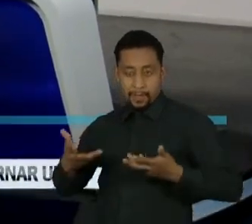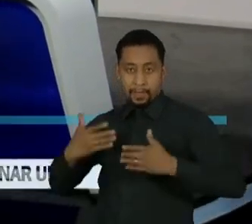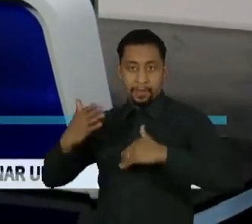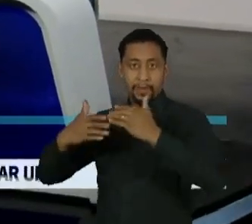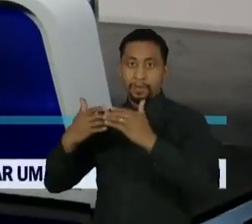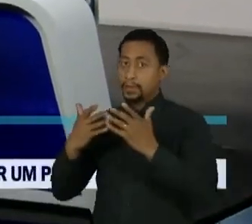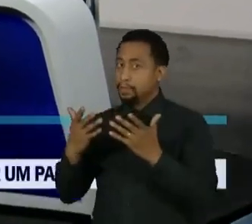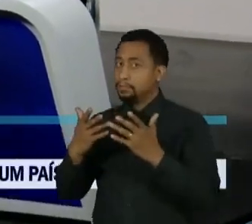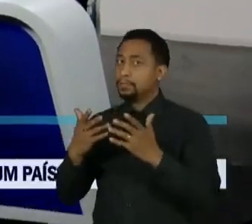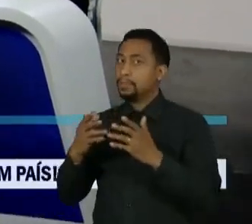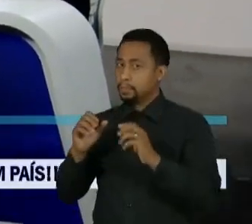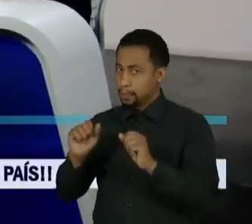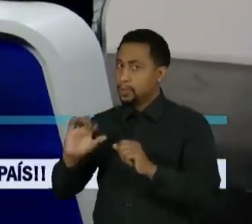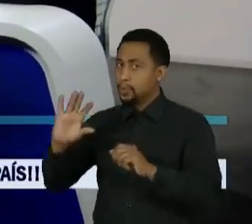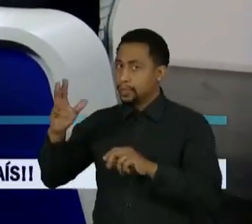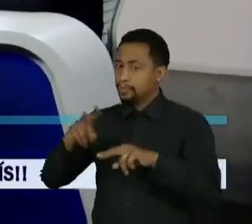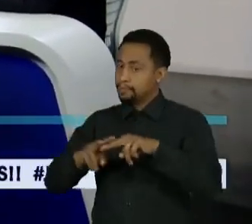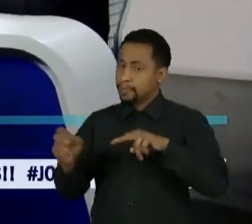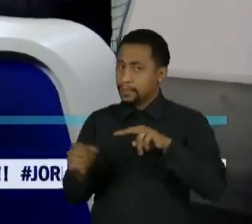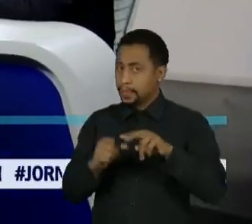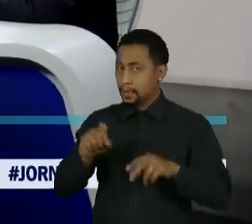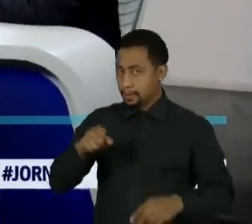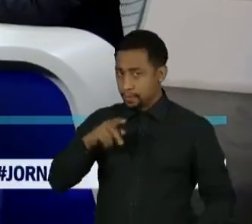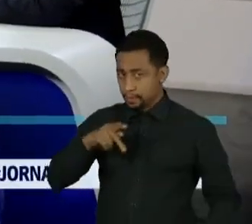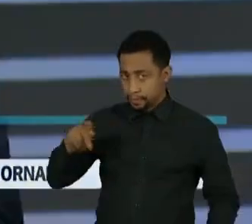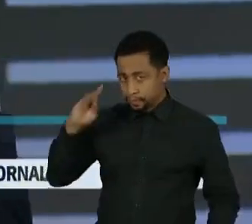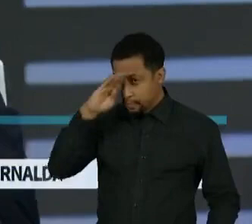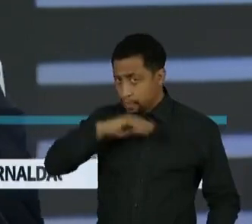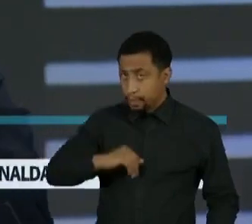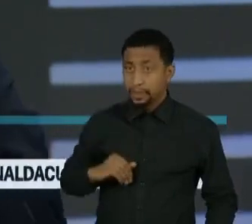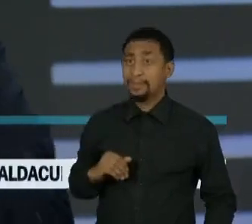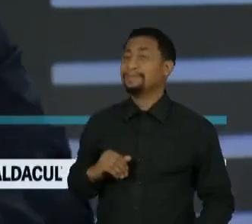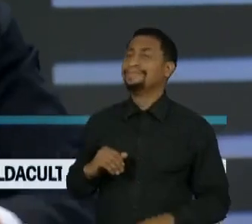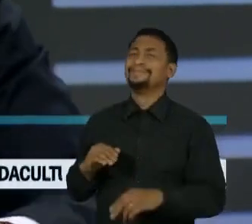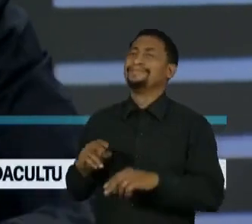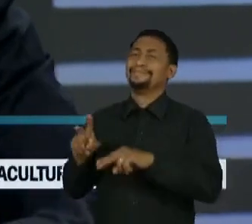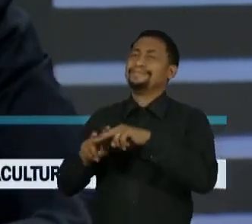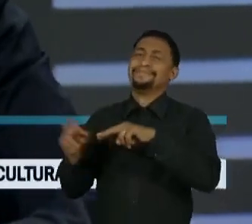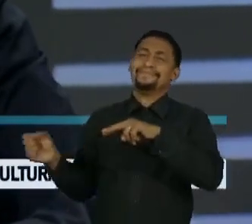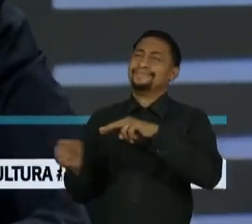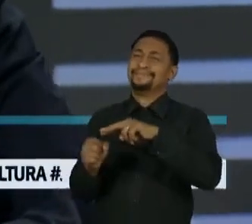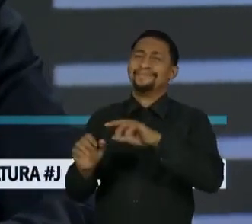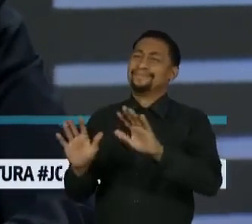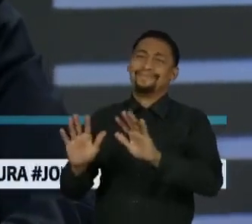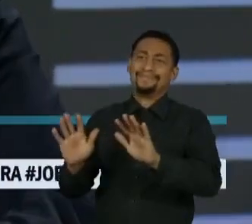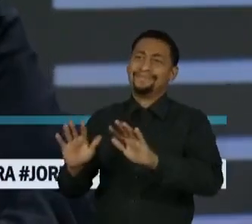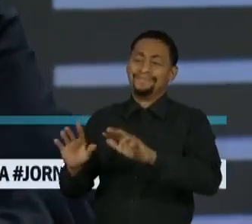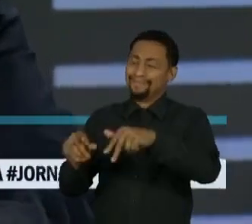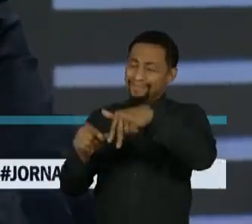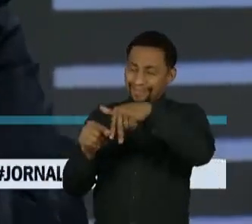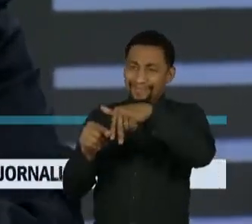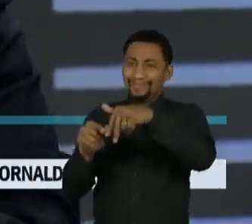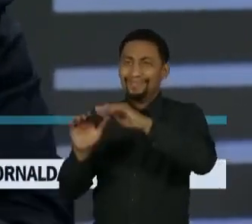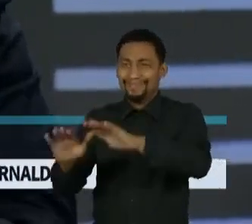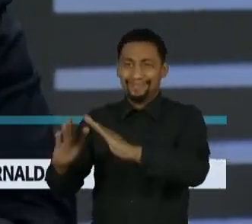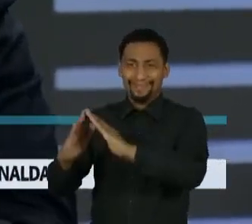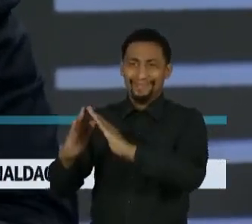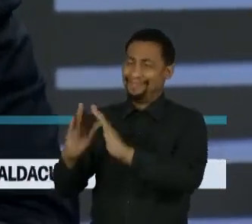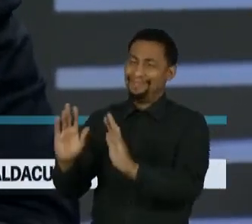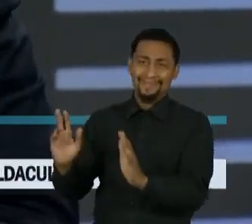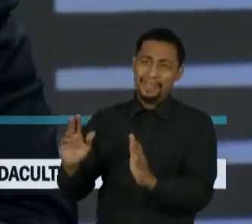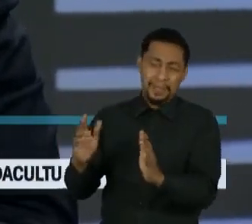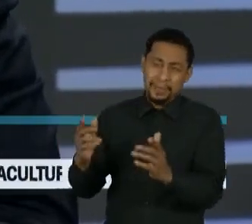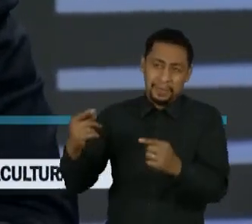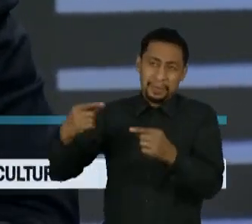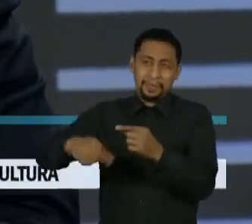presentiva do ex-presidente Jair bolsonaro de forma alguma prisão preventiva absolutamente descabida não tem menor sentido